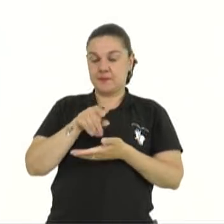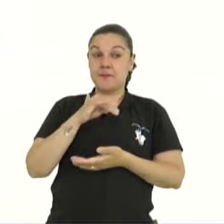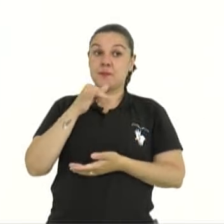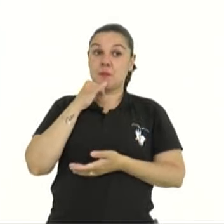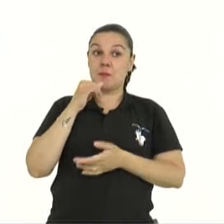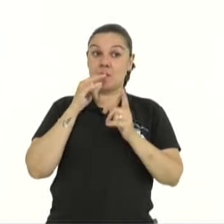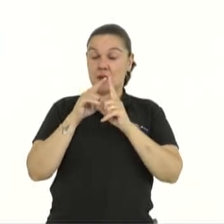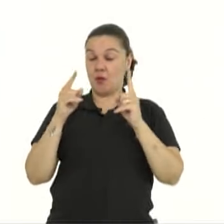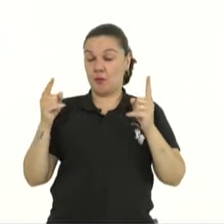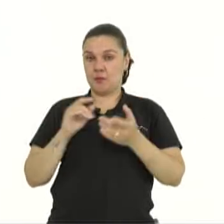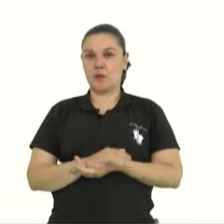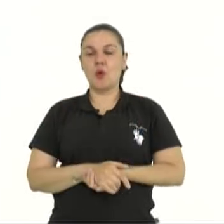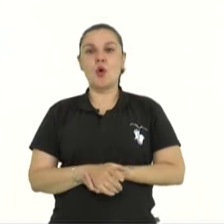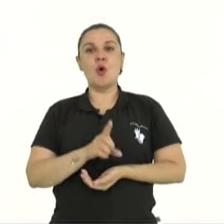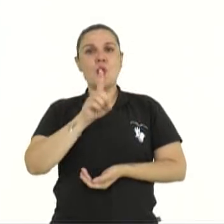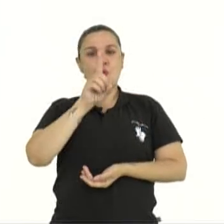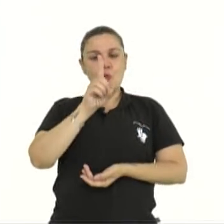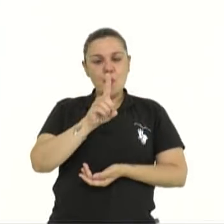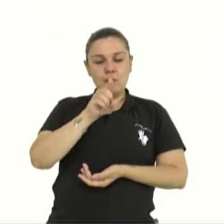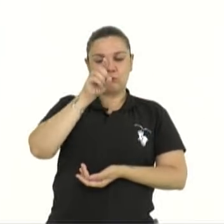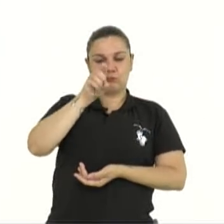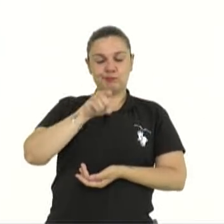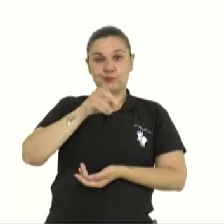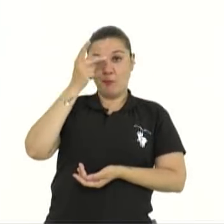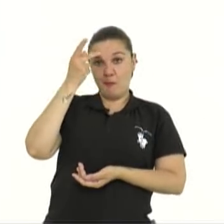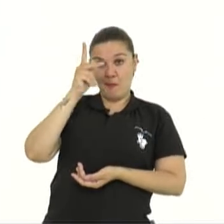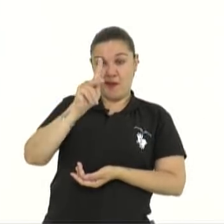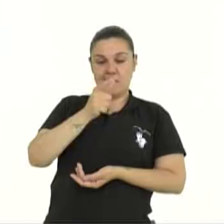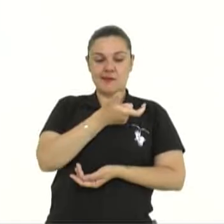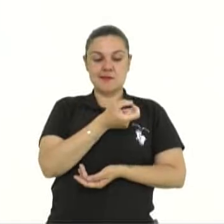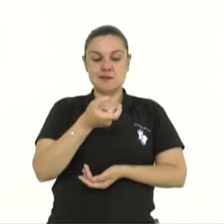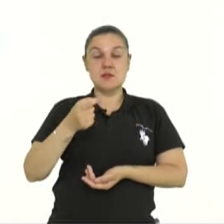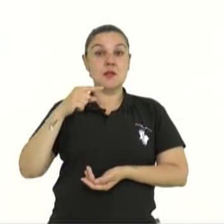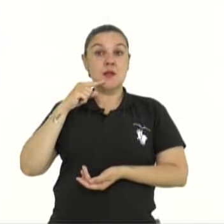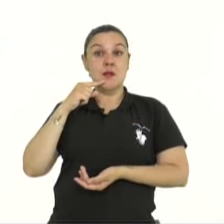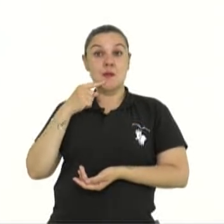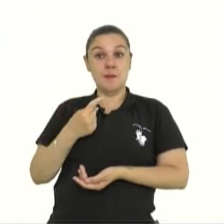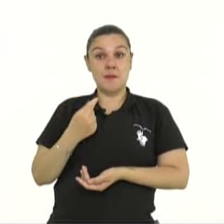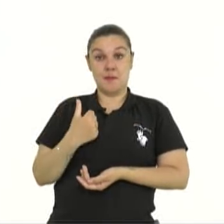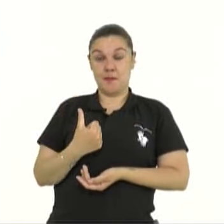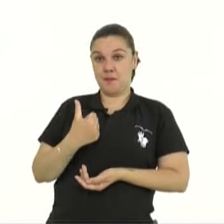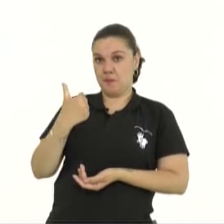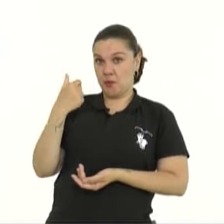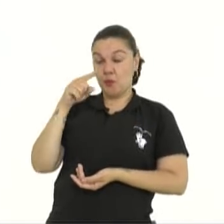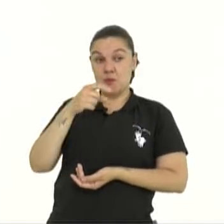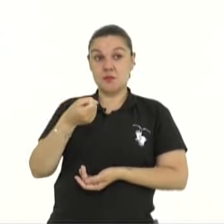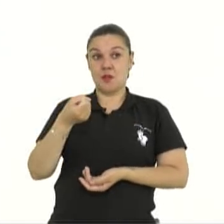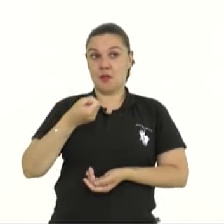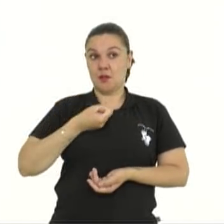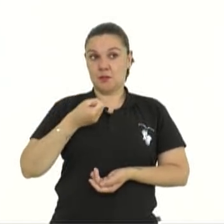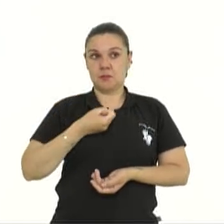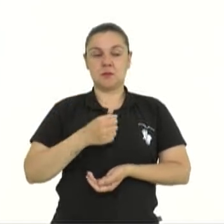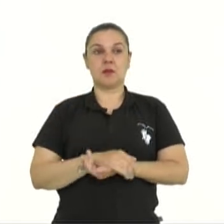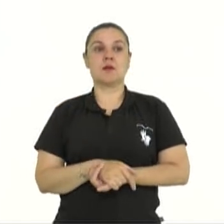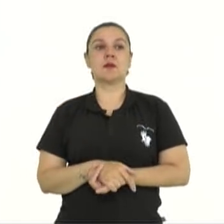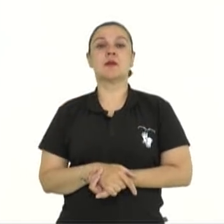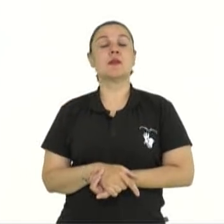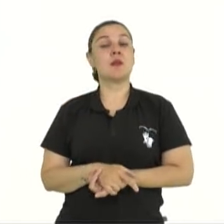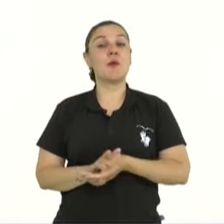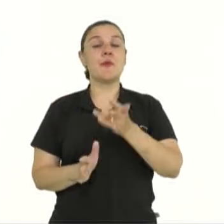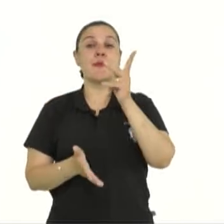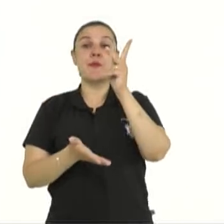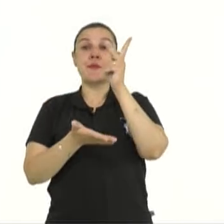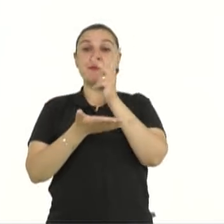de escala aqui, 1 para 100.000, ok? É um exemplo de escala numérica. Então, nós vamos